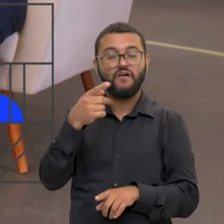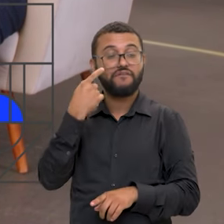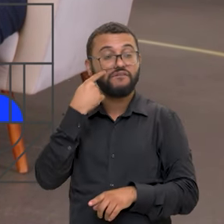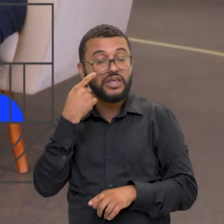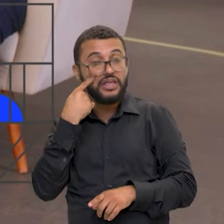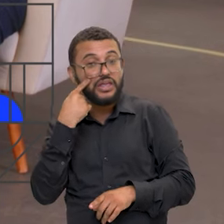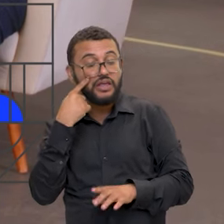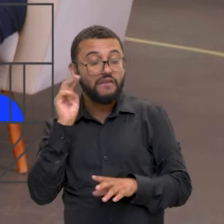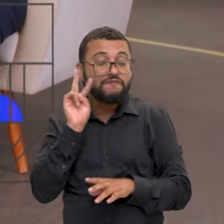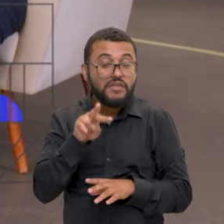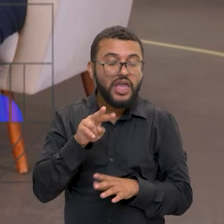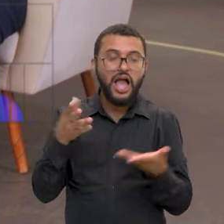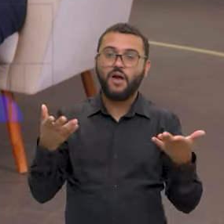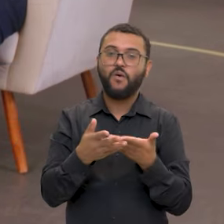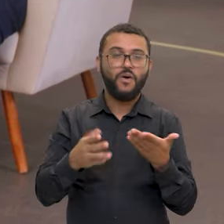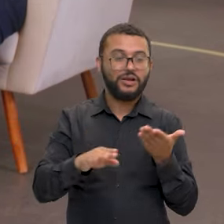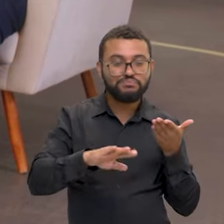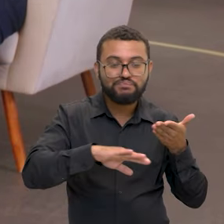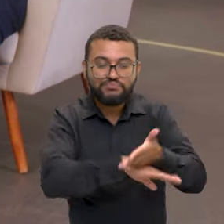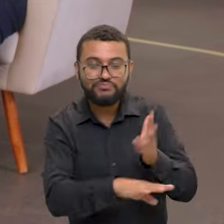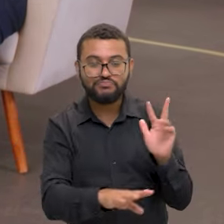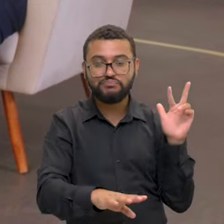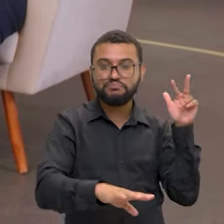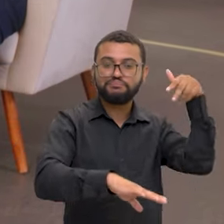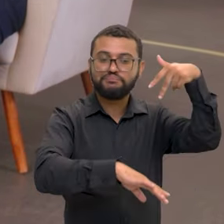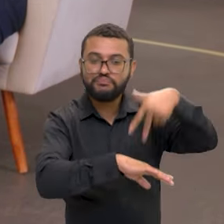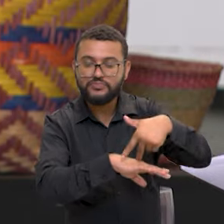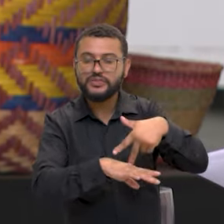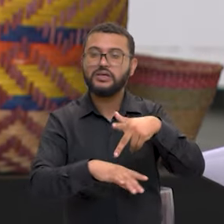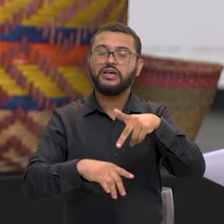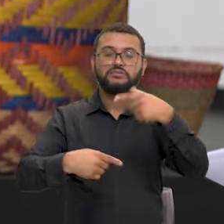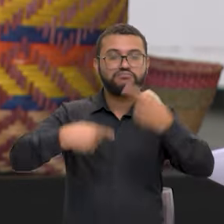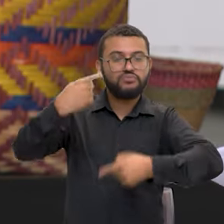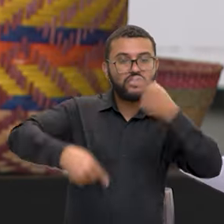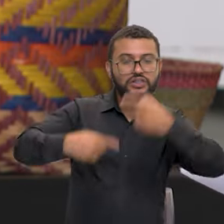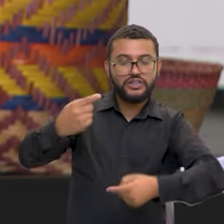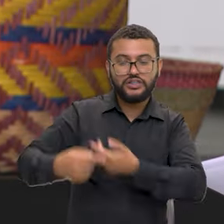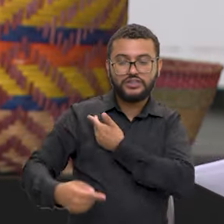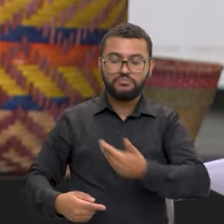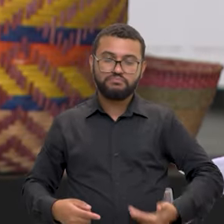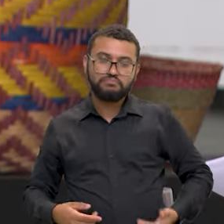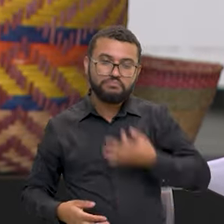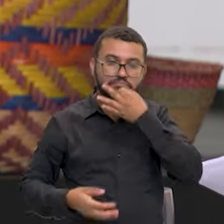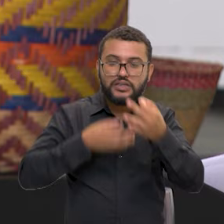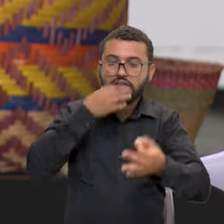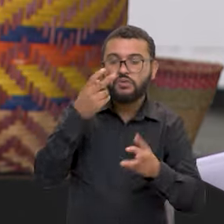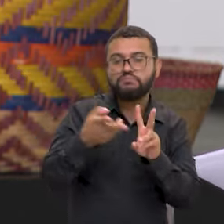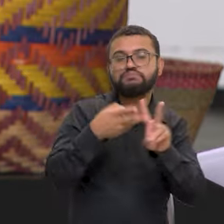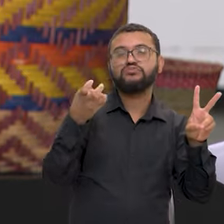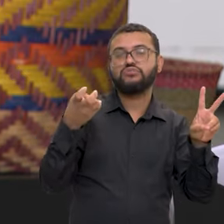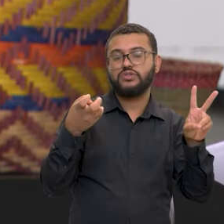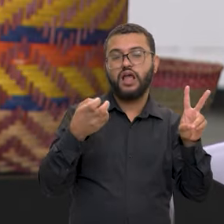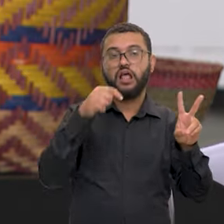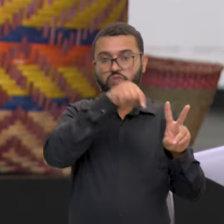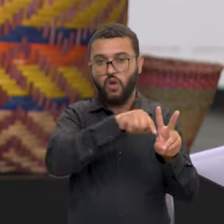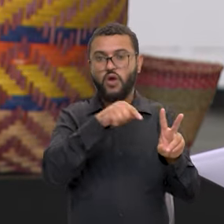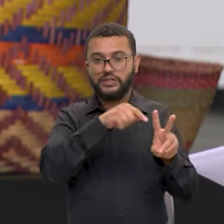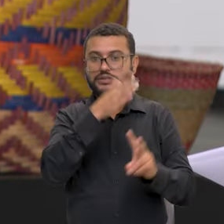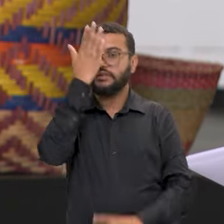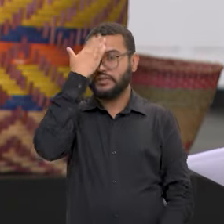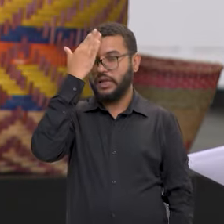E agora poder participar, poder direcionar e orientar as políticas indigenistas, nos coloca também